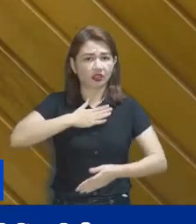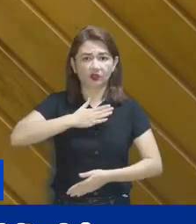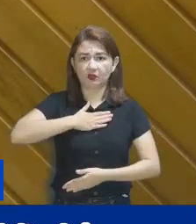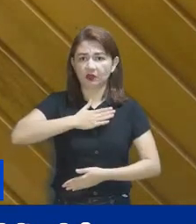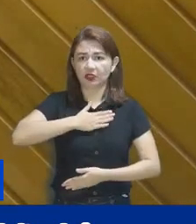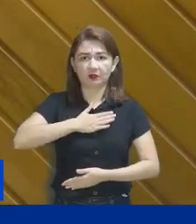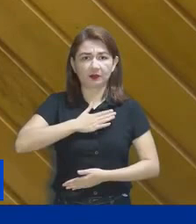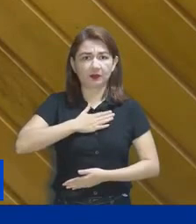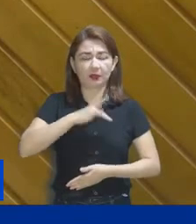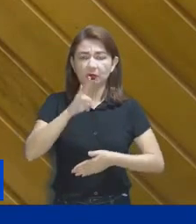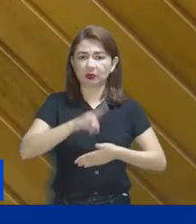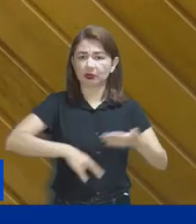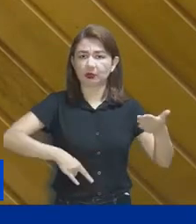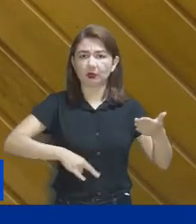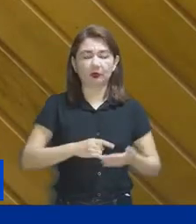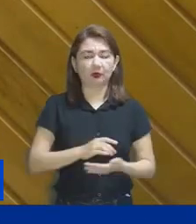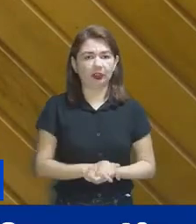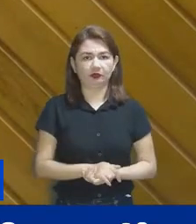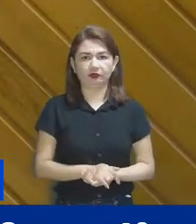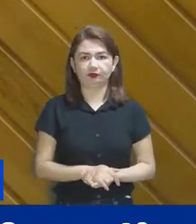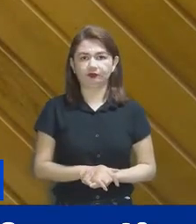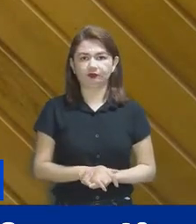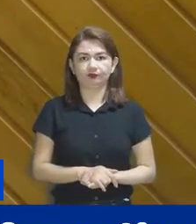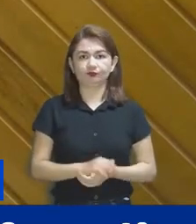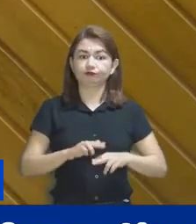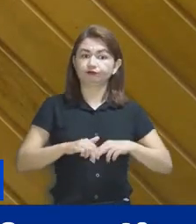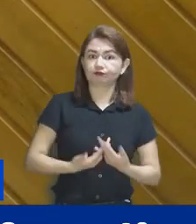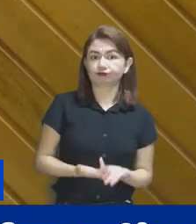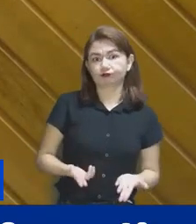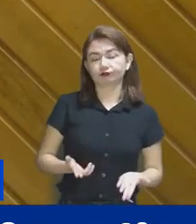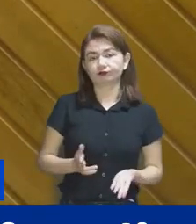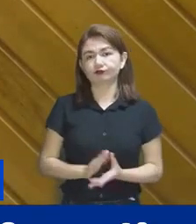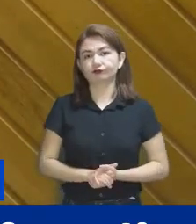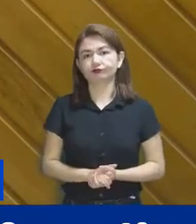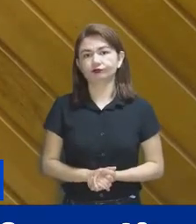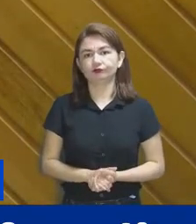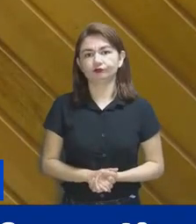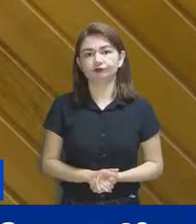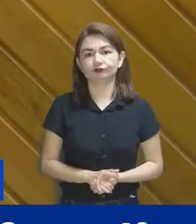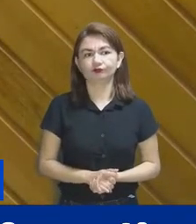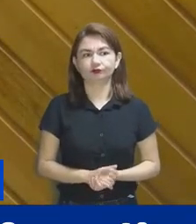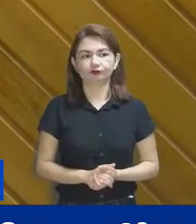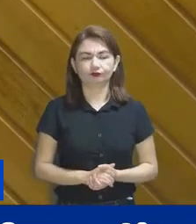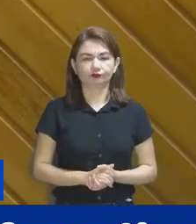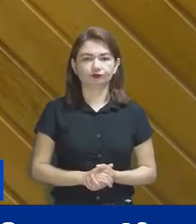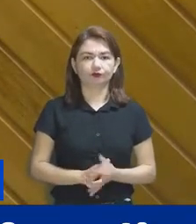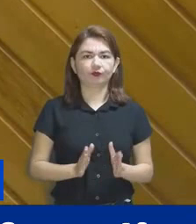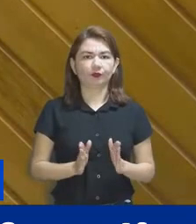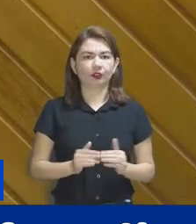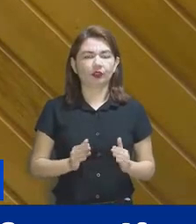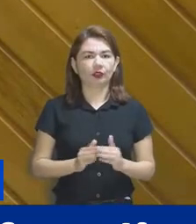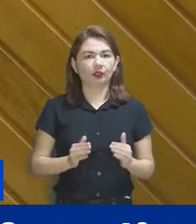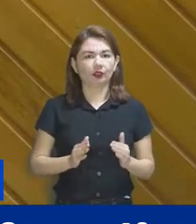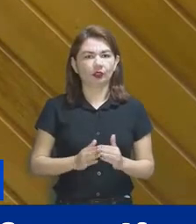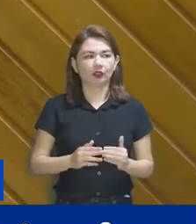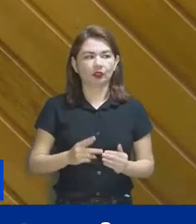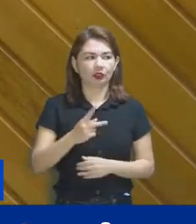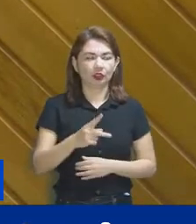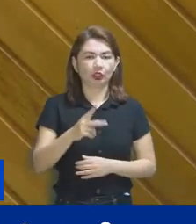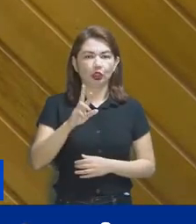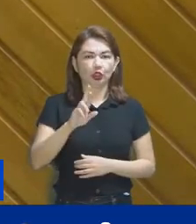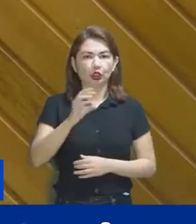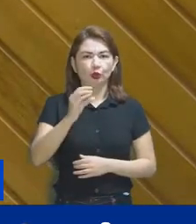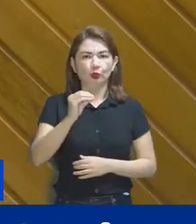sede inquisitorial. Isso levou à situação de pedida pela Procuradoria para que fosse ouvido